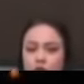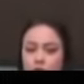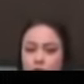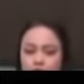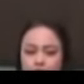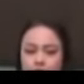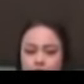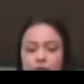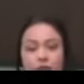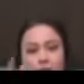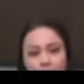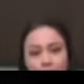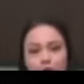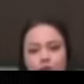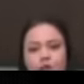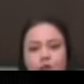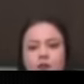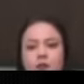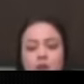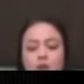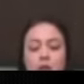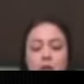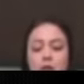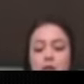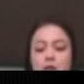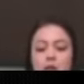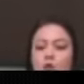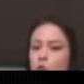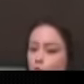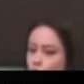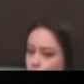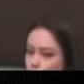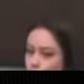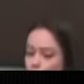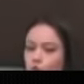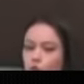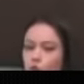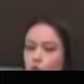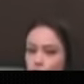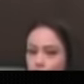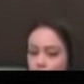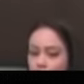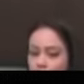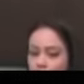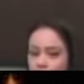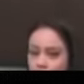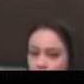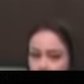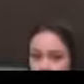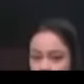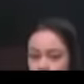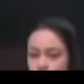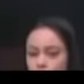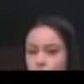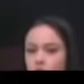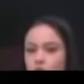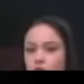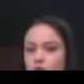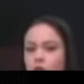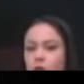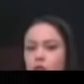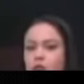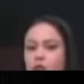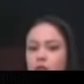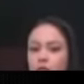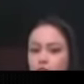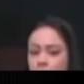constitucionalidade, são matérias alegáveis pela parte. Tudo aquilo que o juiz pode fazer de ofício não inibe a